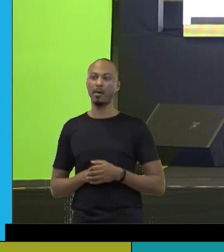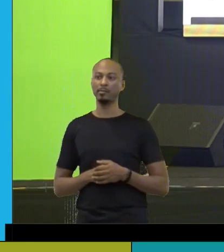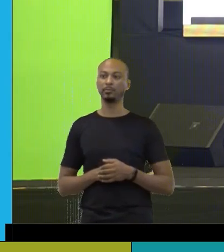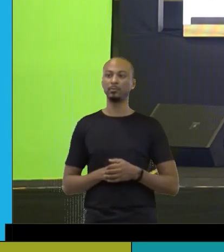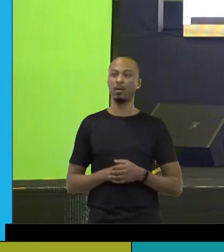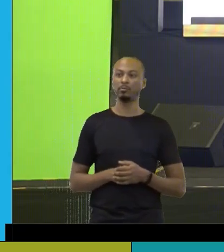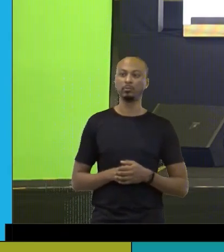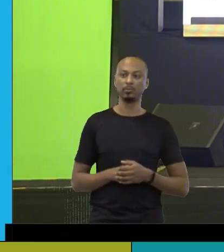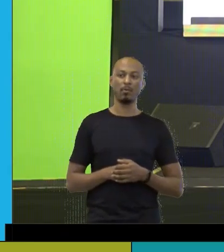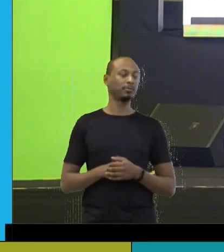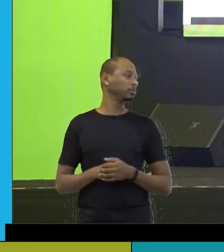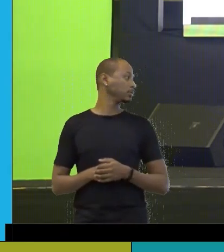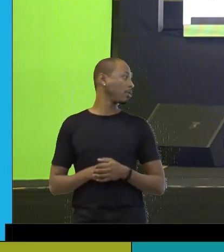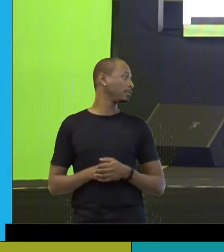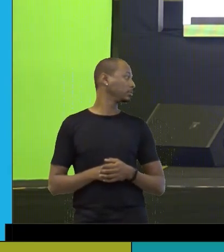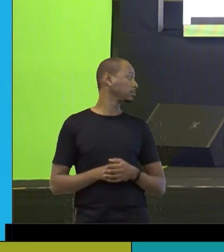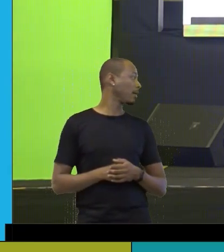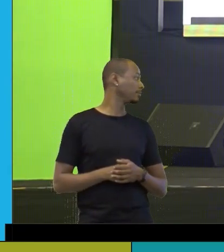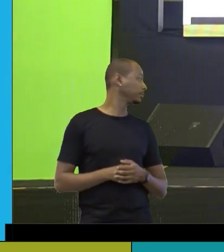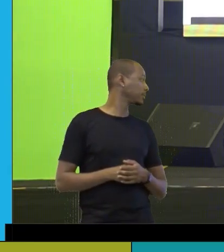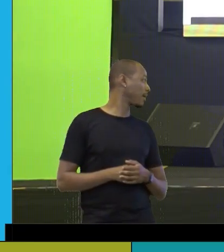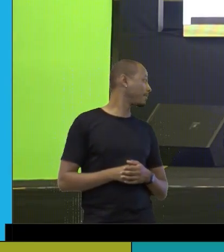Ó, aqui no meu...